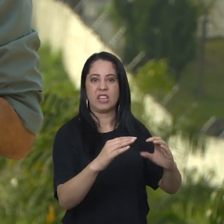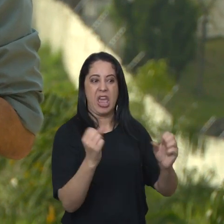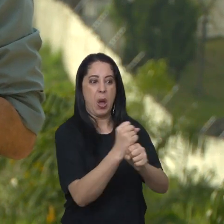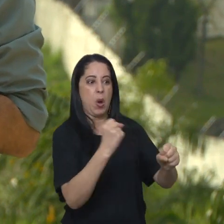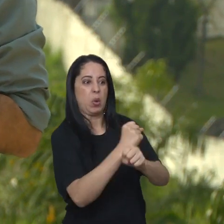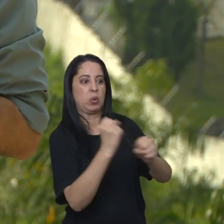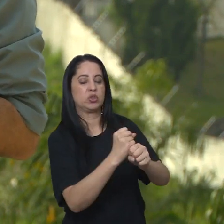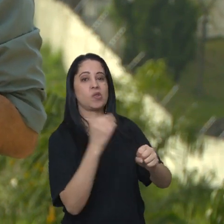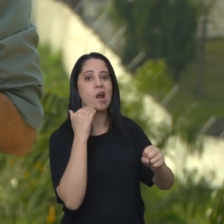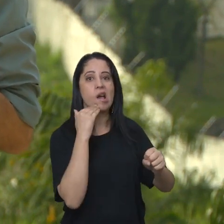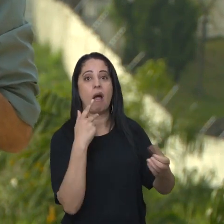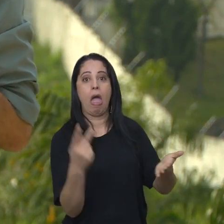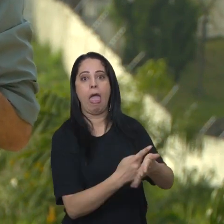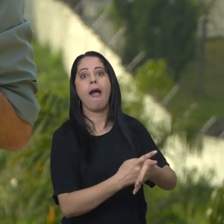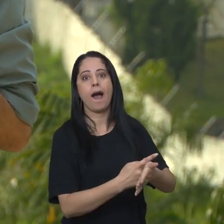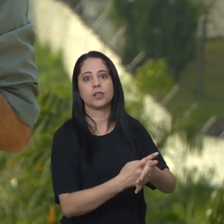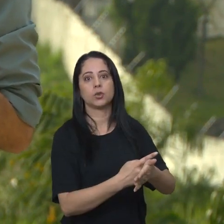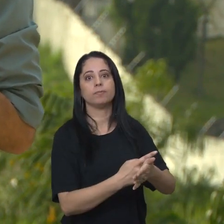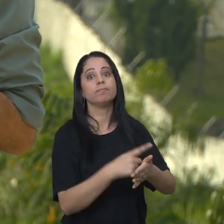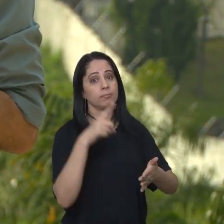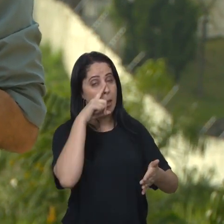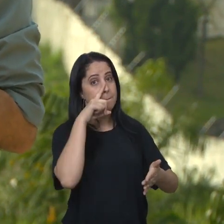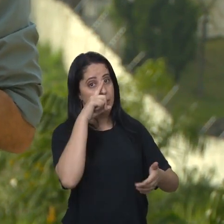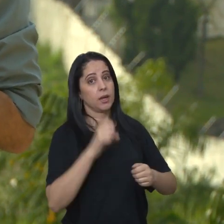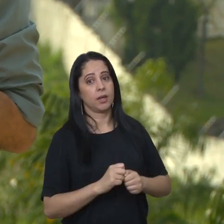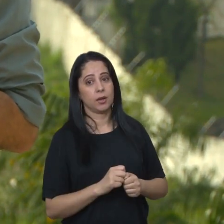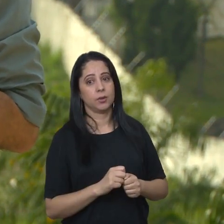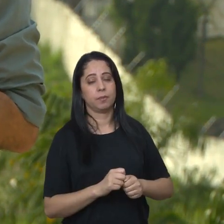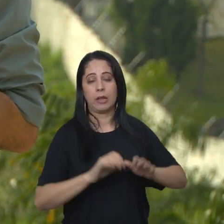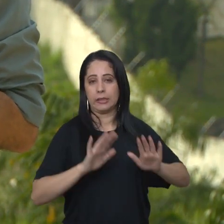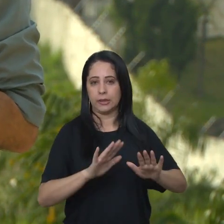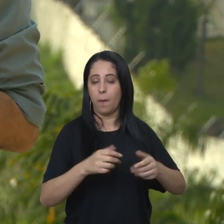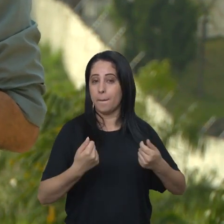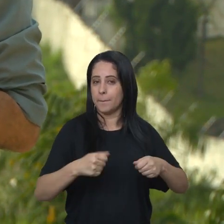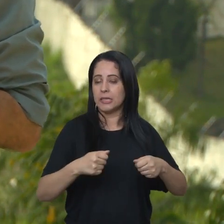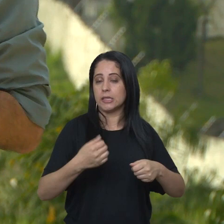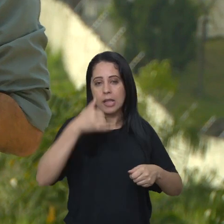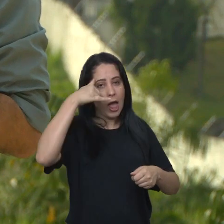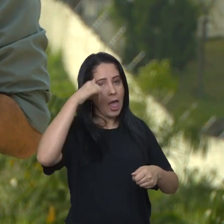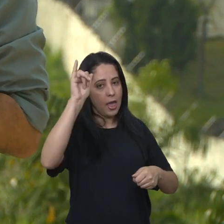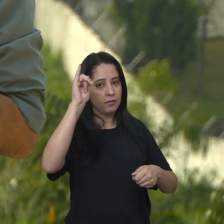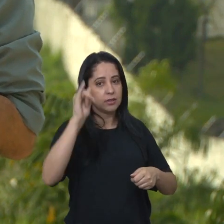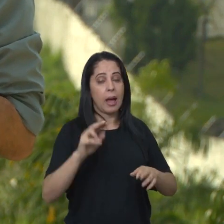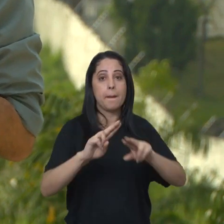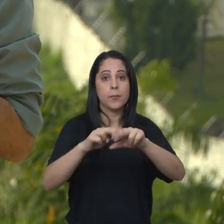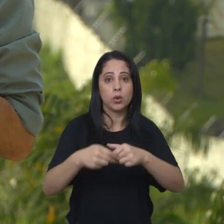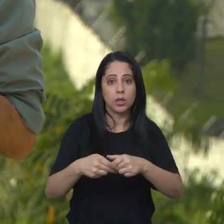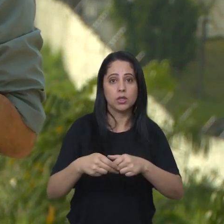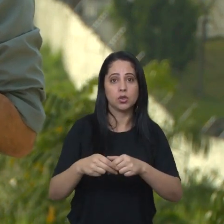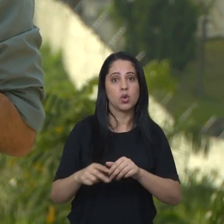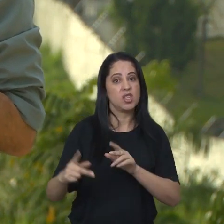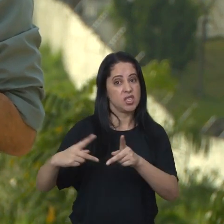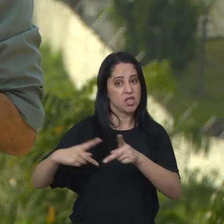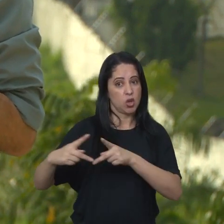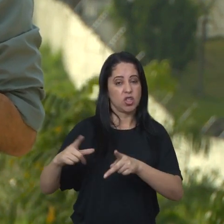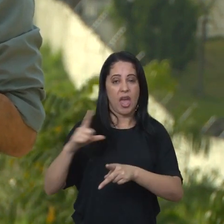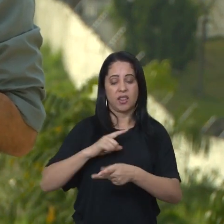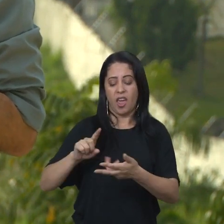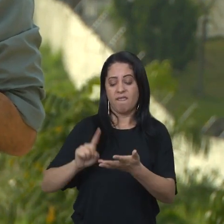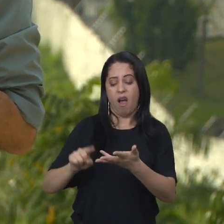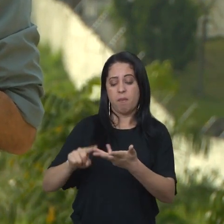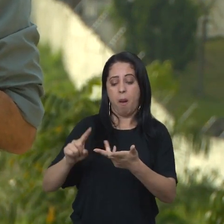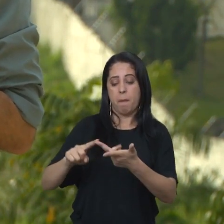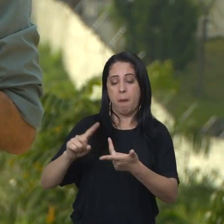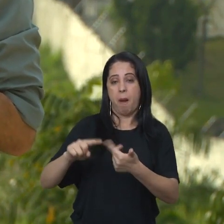meio ambiente, essas construções ilegais também levam perigo aos moradores. Para coibir essa prática, São José tem usado